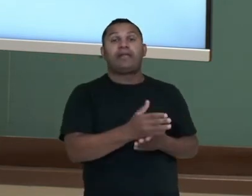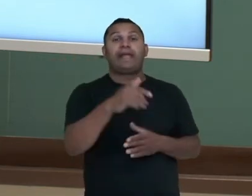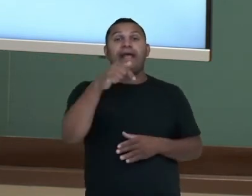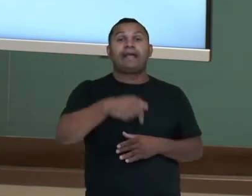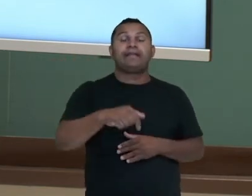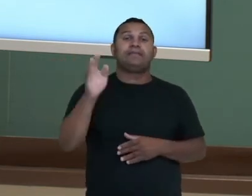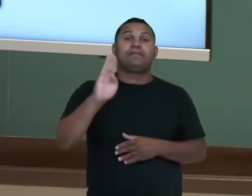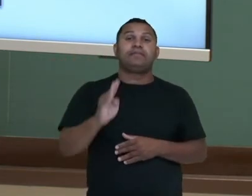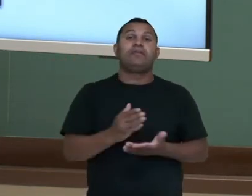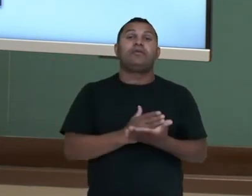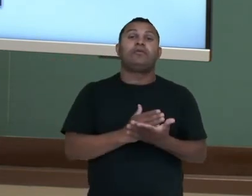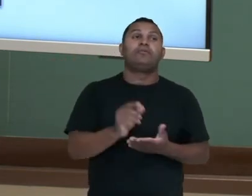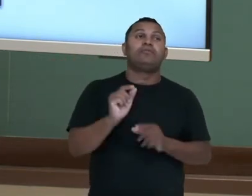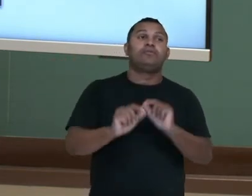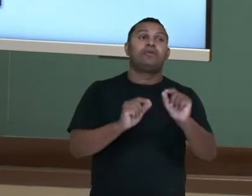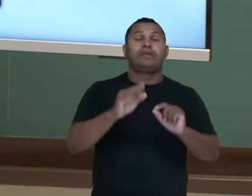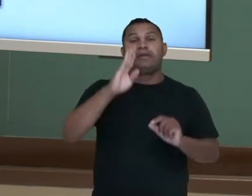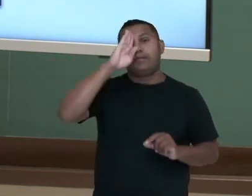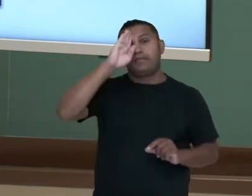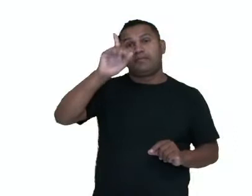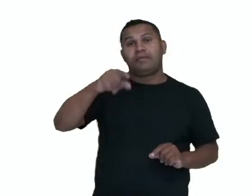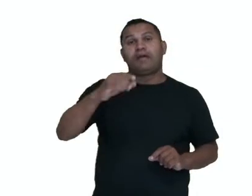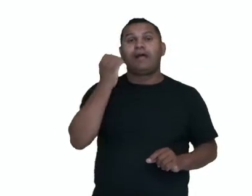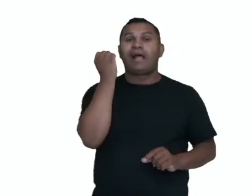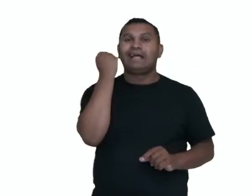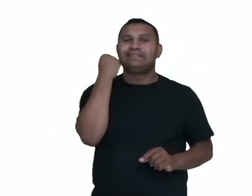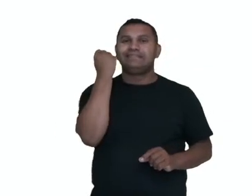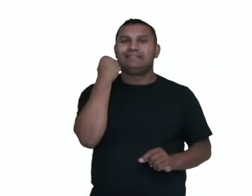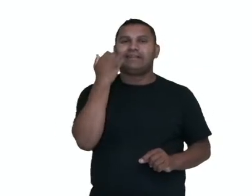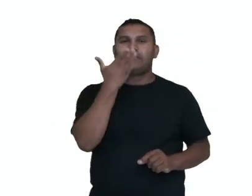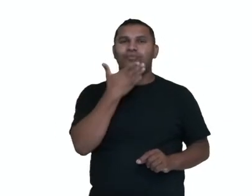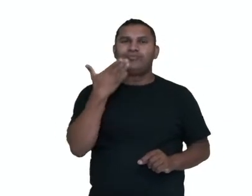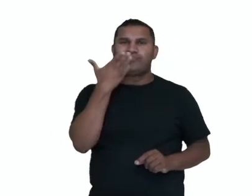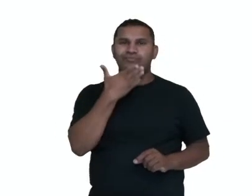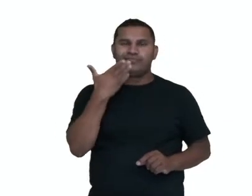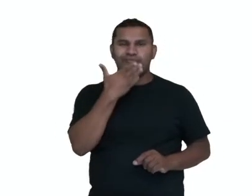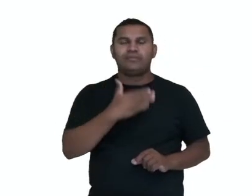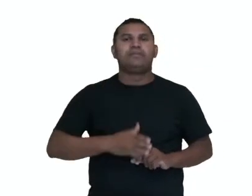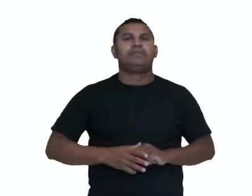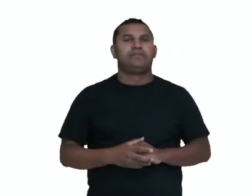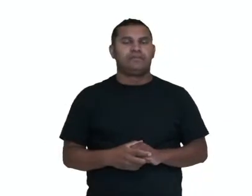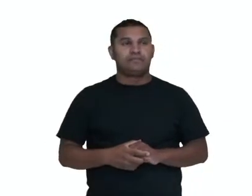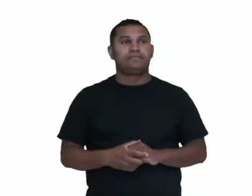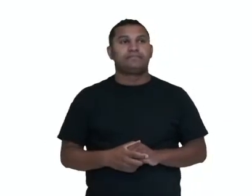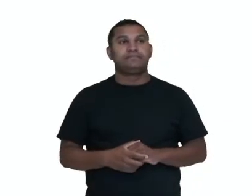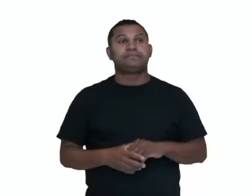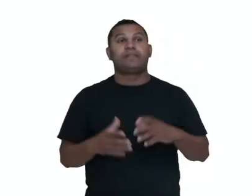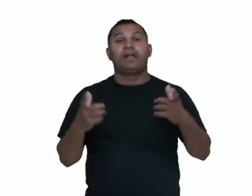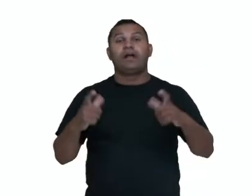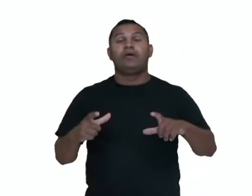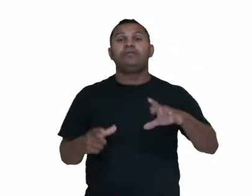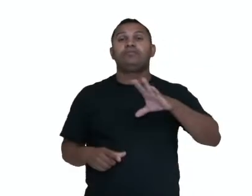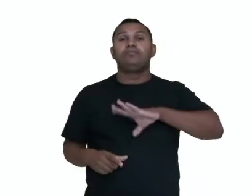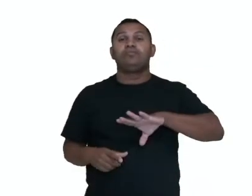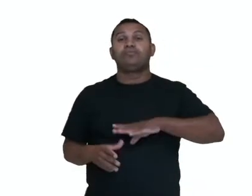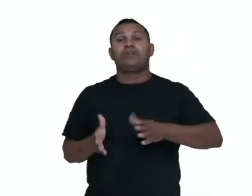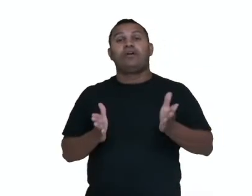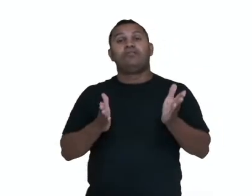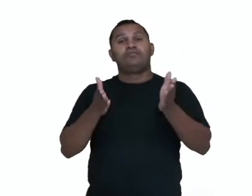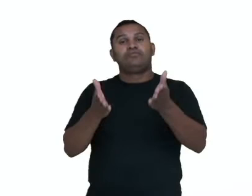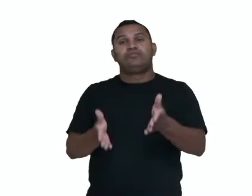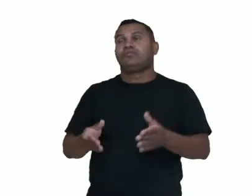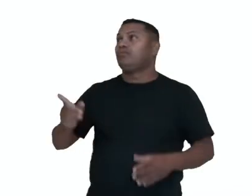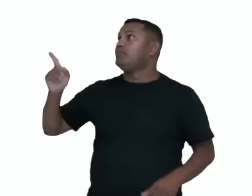africanos e africanas escravizados, não é? Então aqui, né, a chegada dos portugueses no continente africano, em